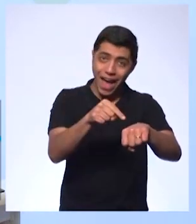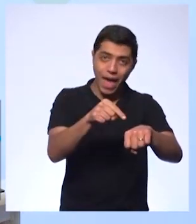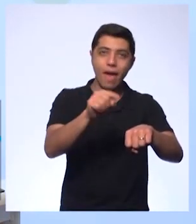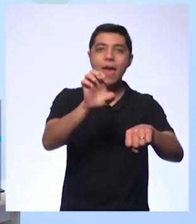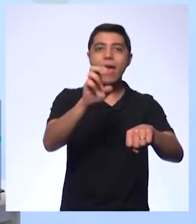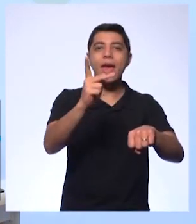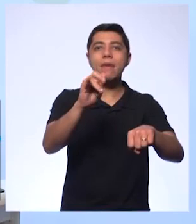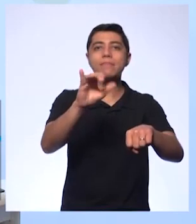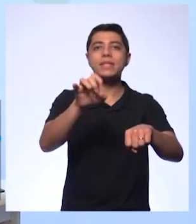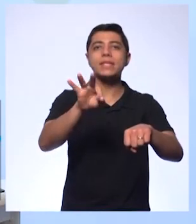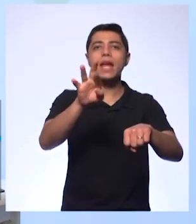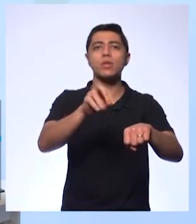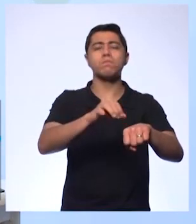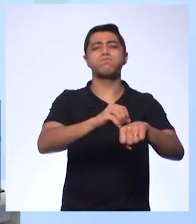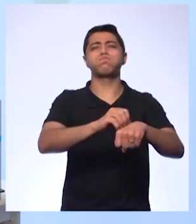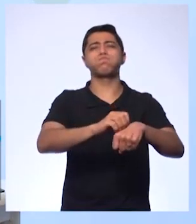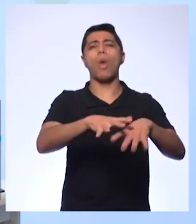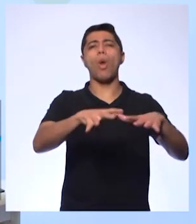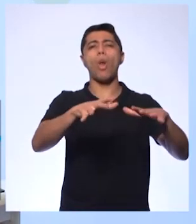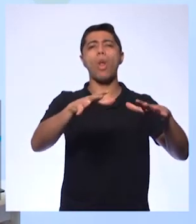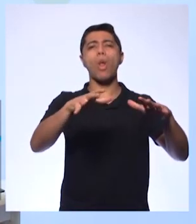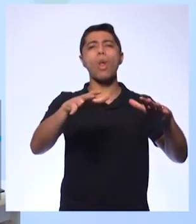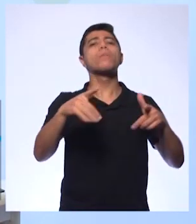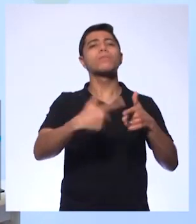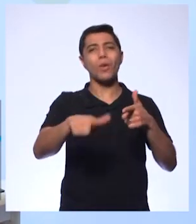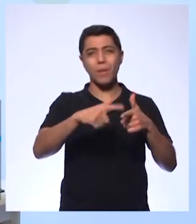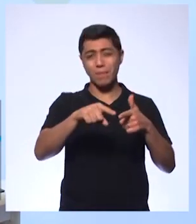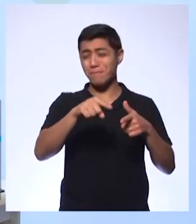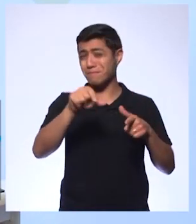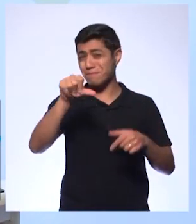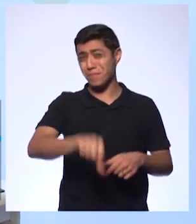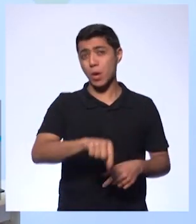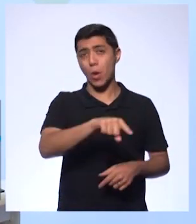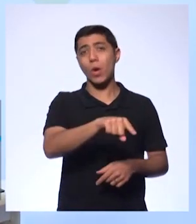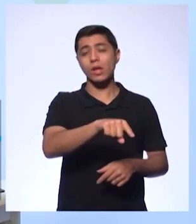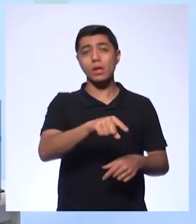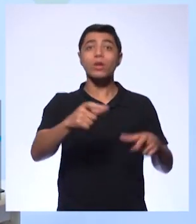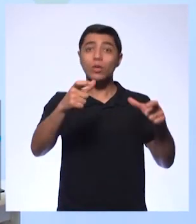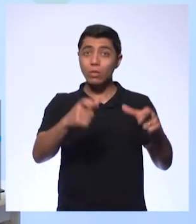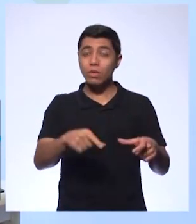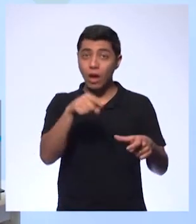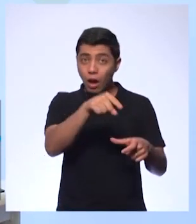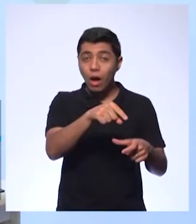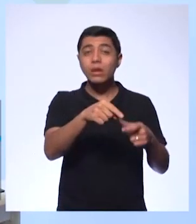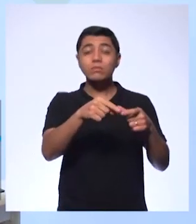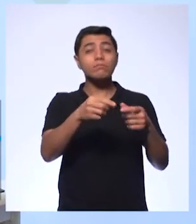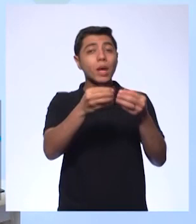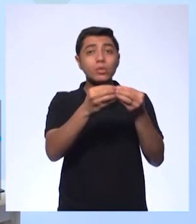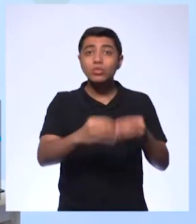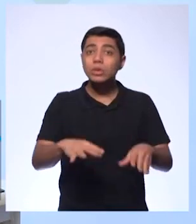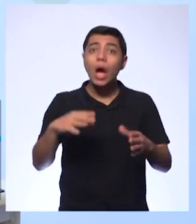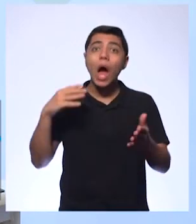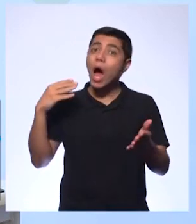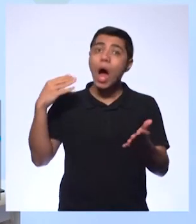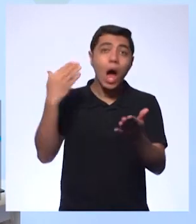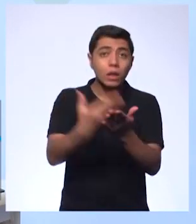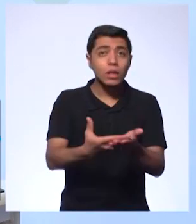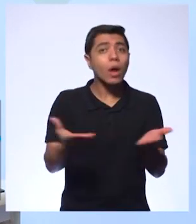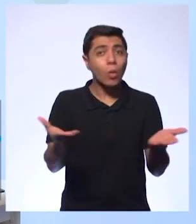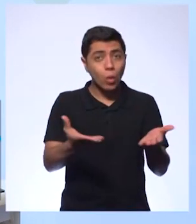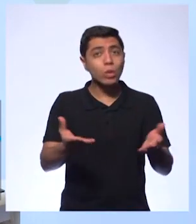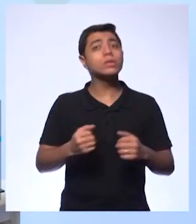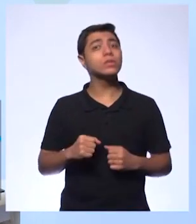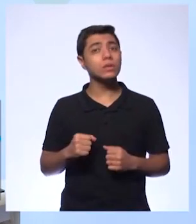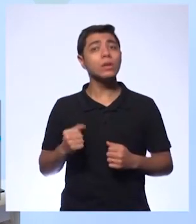né, uma mudança bem drástica no espaço físico até hoje. Né, e estudos foram feitos na